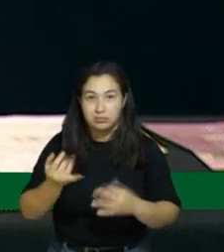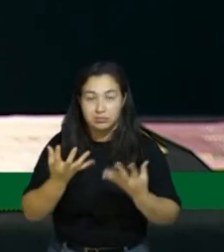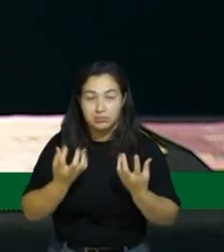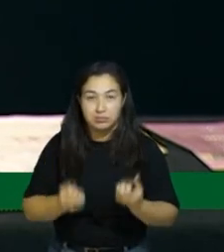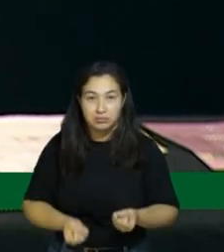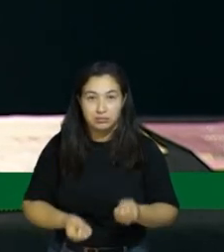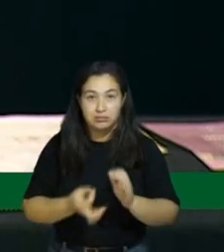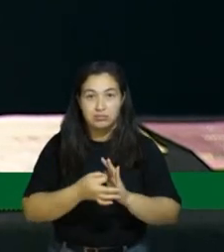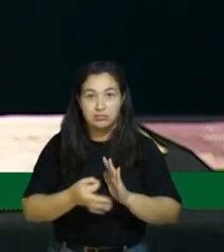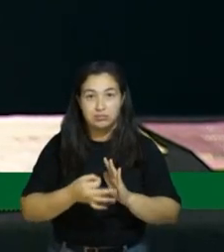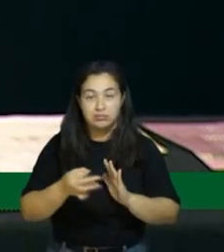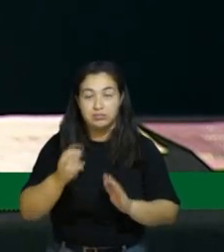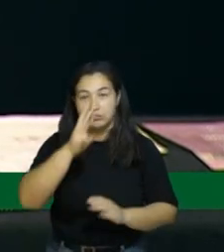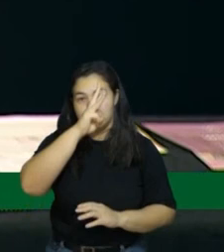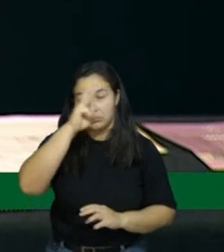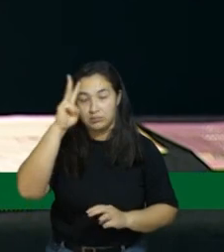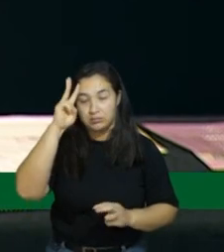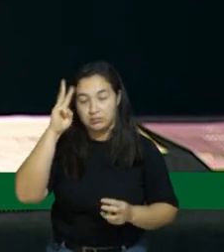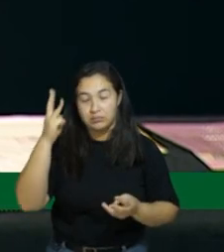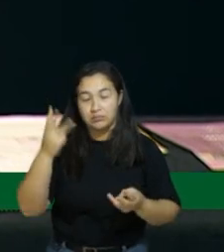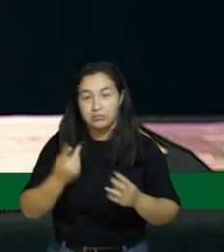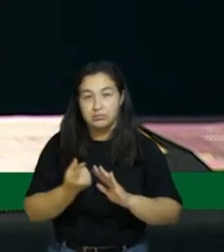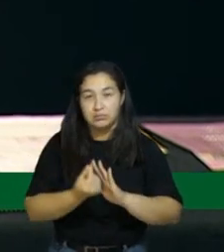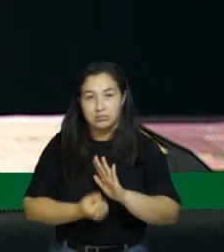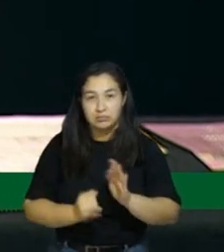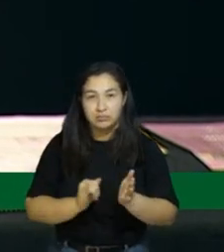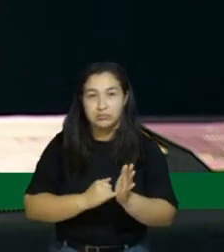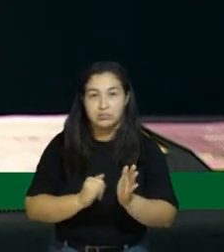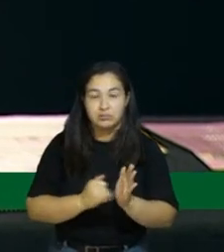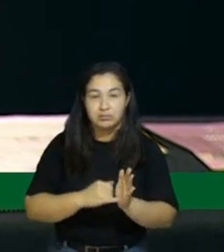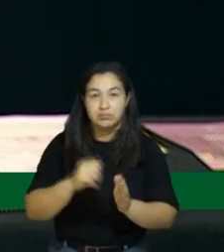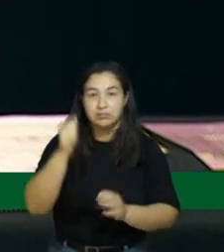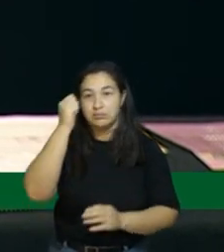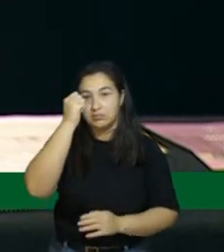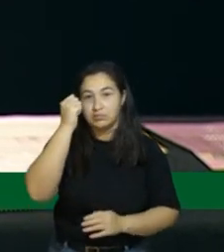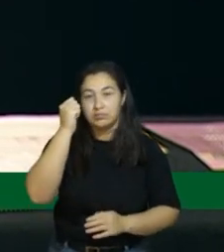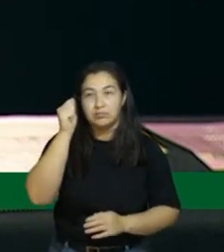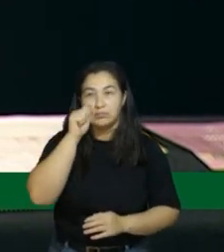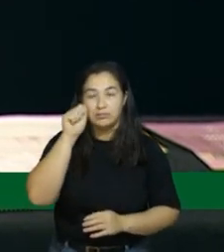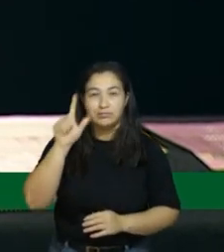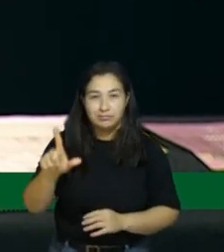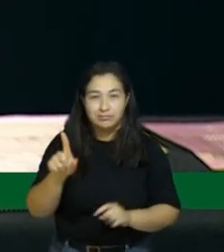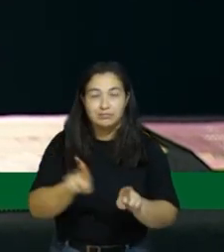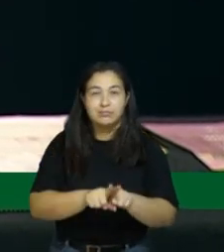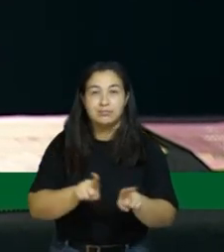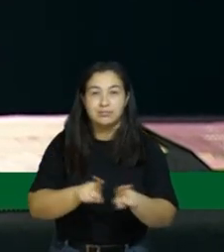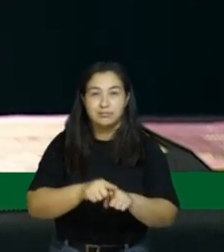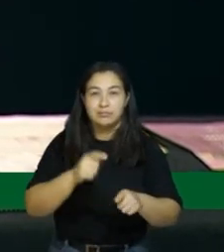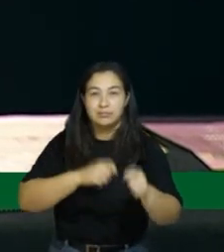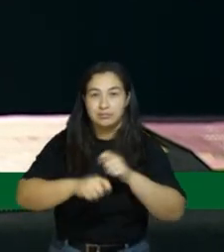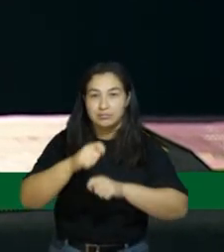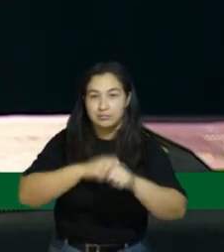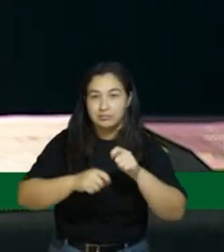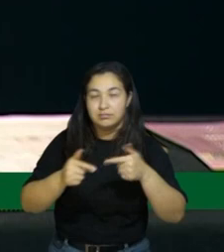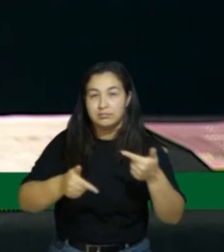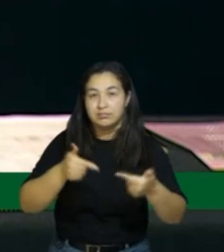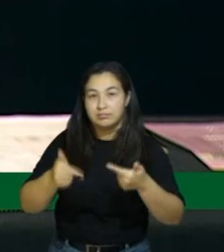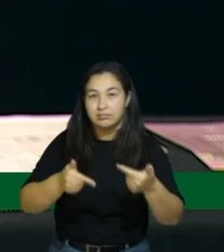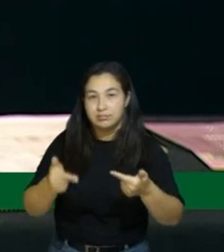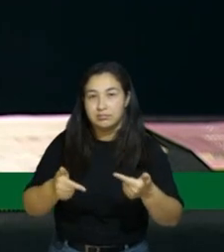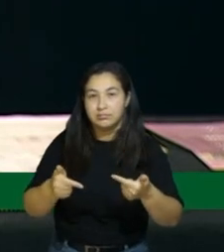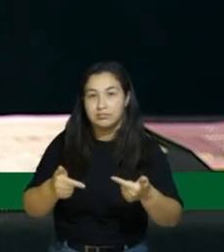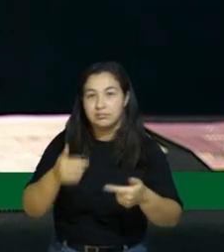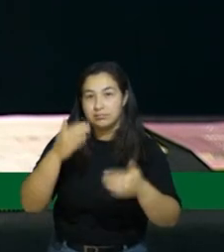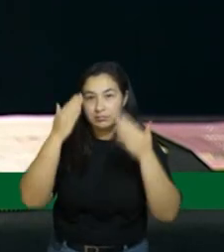Deputado vber comissão de Finanças tributação relatoria Deputado Ant lelli comissão de trabalho administração e serviço público relatoria Deputado José Milton